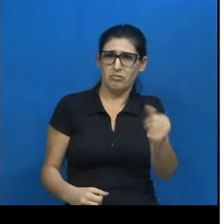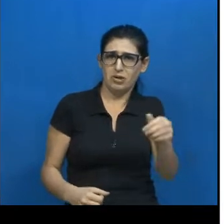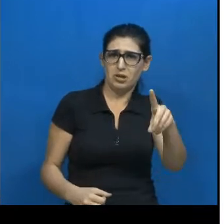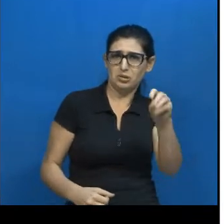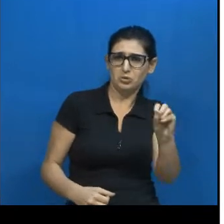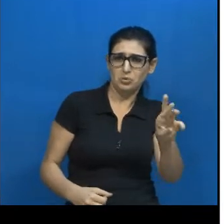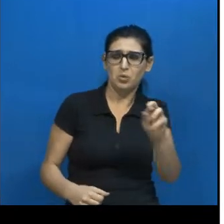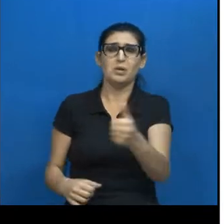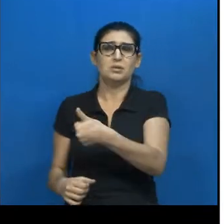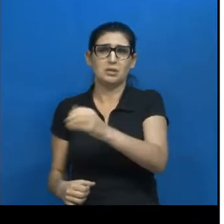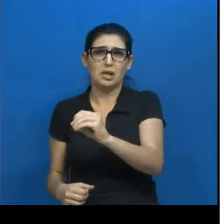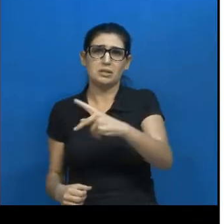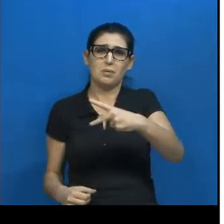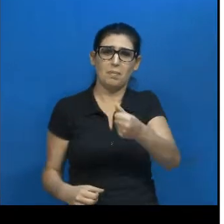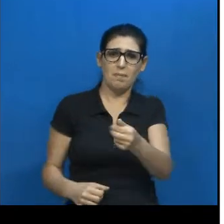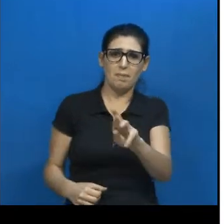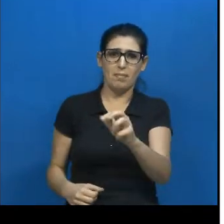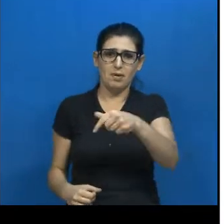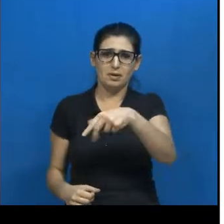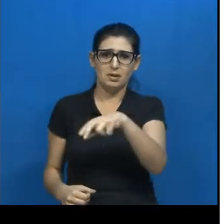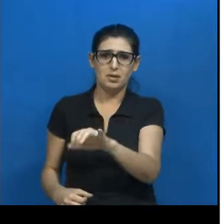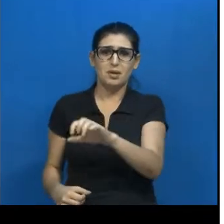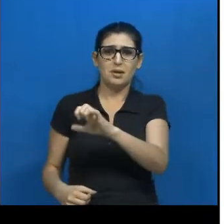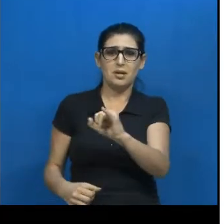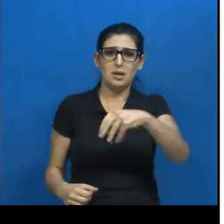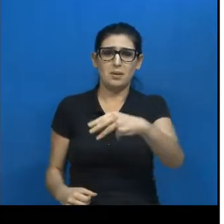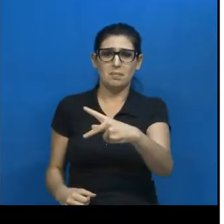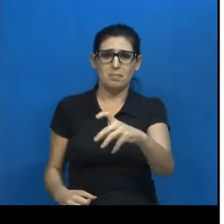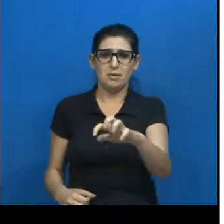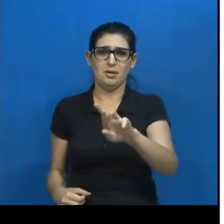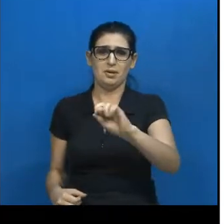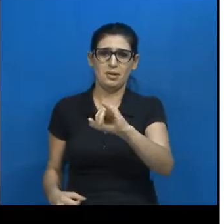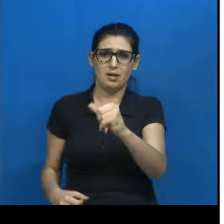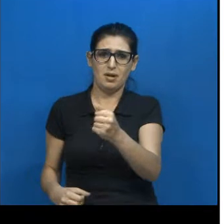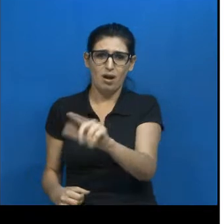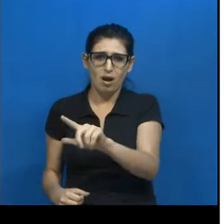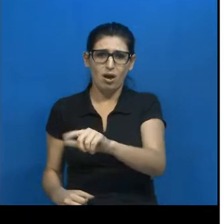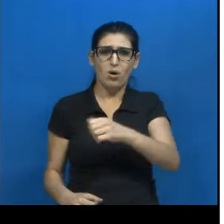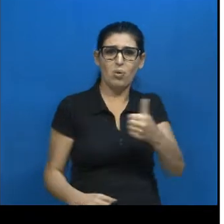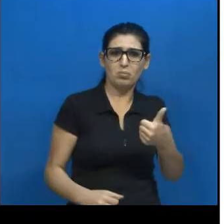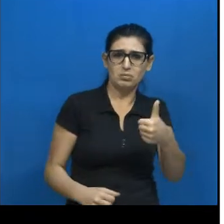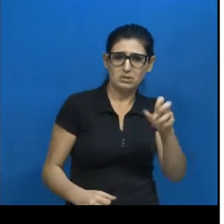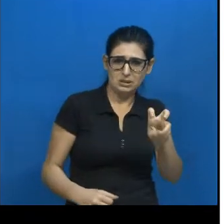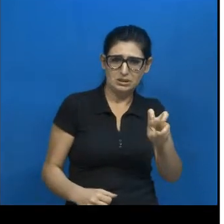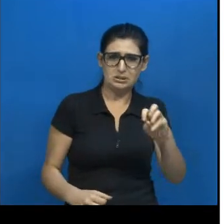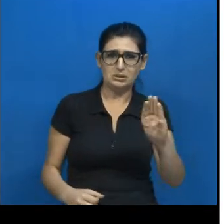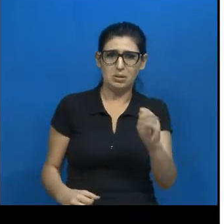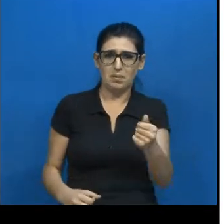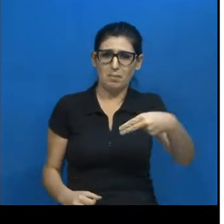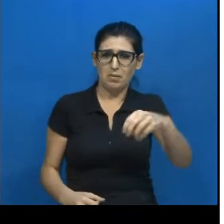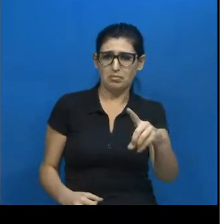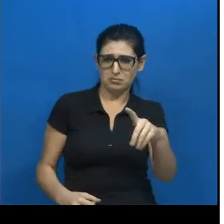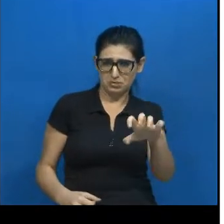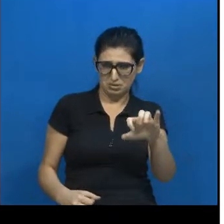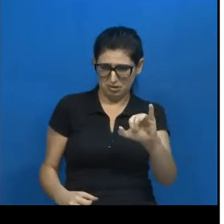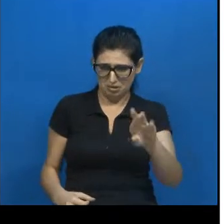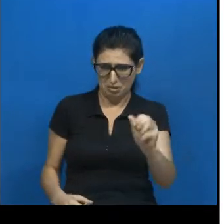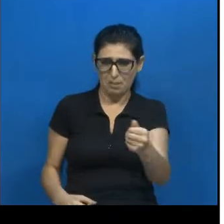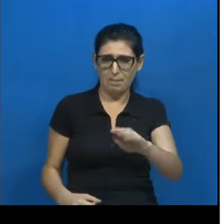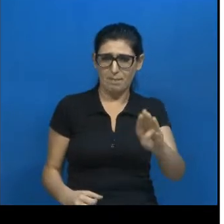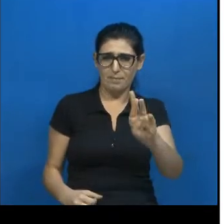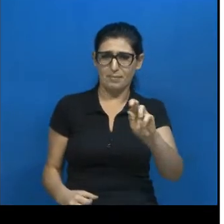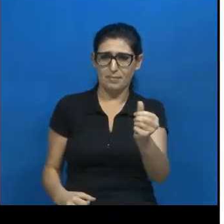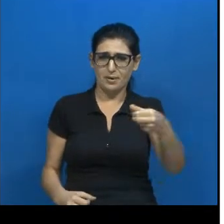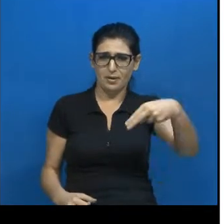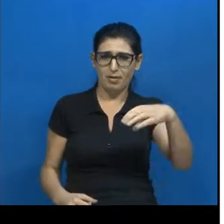Parque Imperial, linha 15 do Bandeira Branca, o 19, Conjunto São Bento e Vila Garcia, e a linha 26